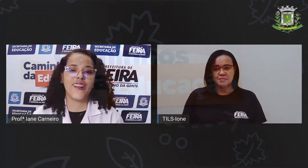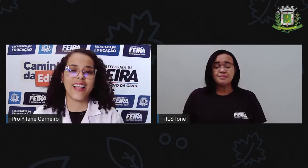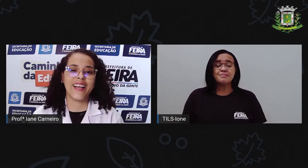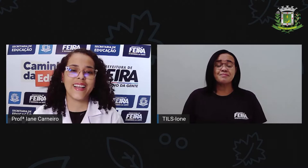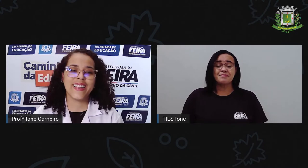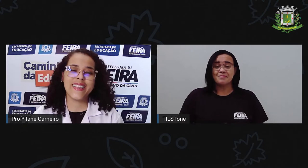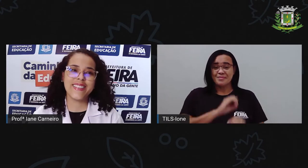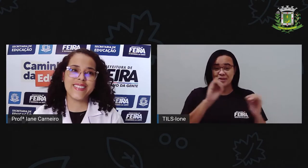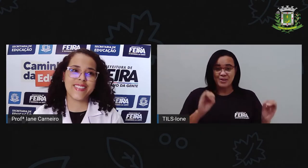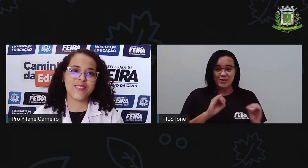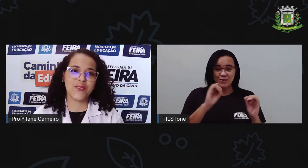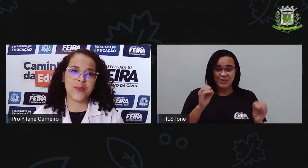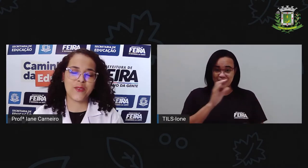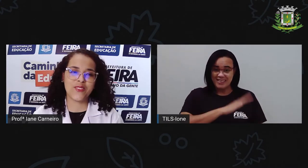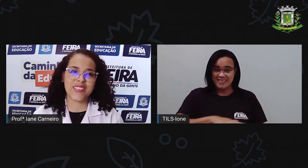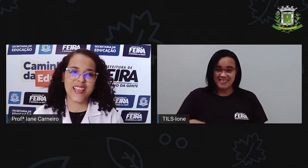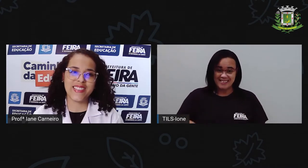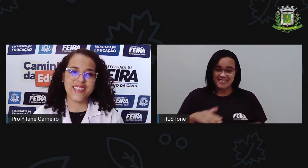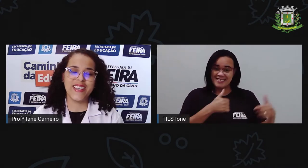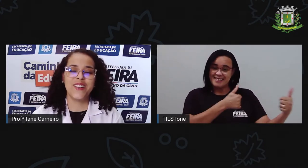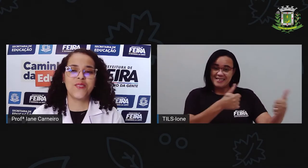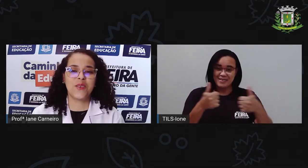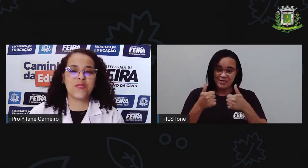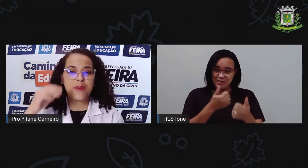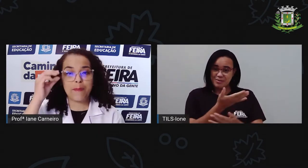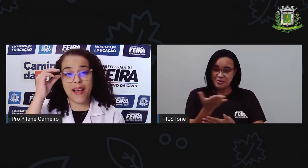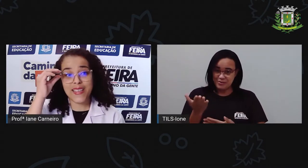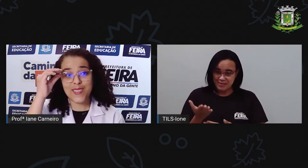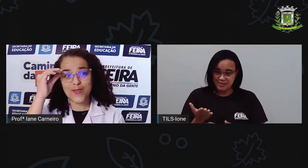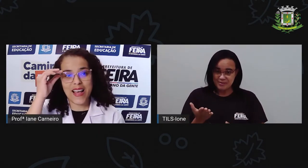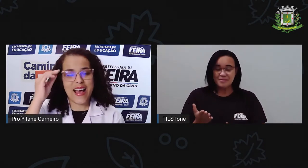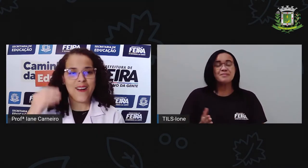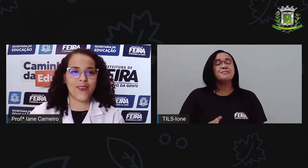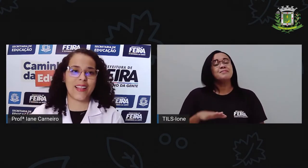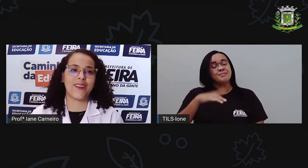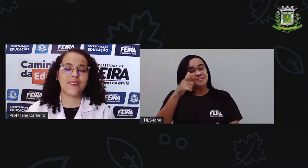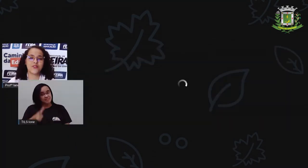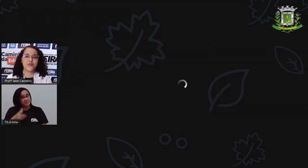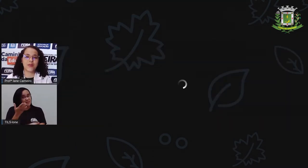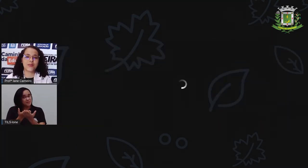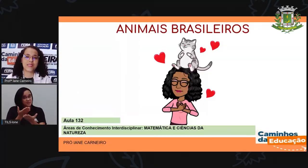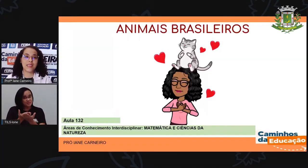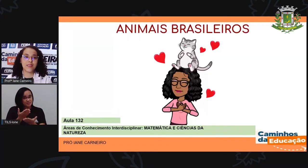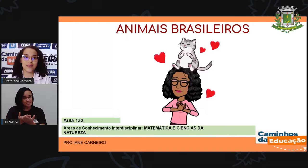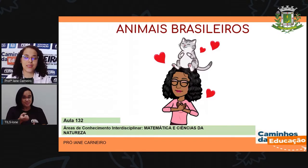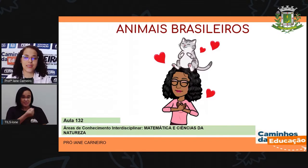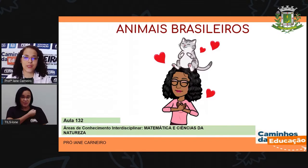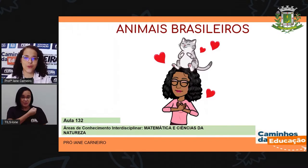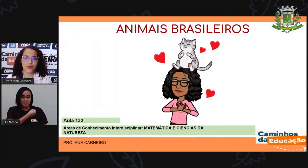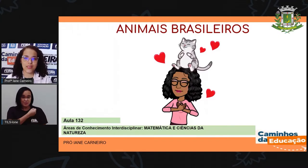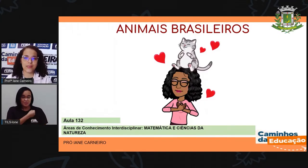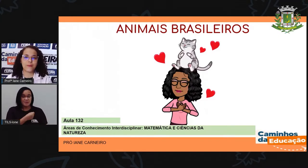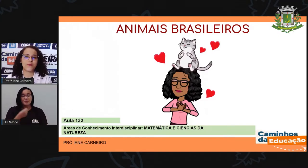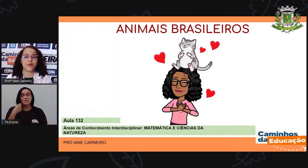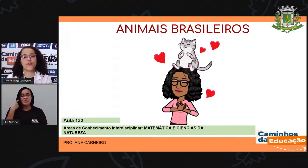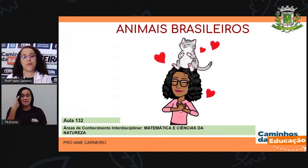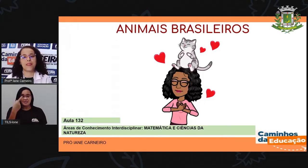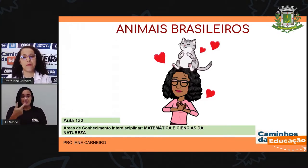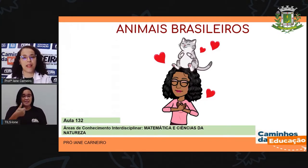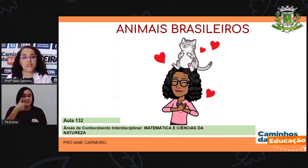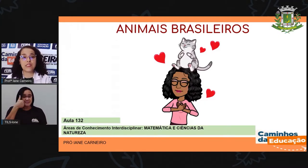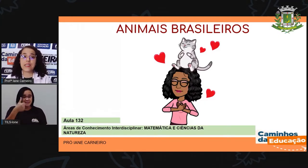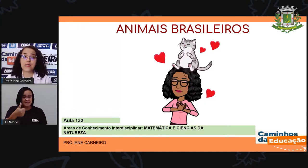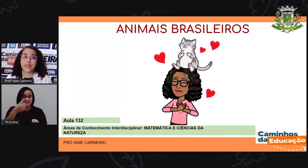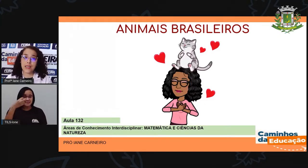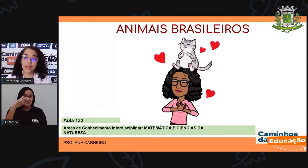Olá, crianças, tudo bem com vocês? Vamos para mais uma aula, aula de número 132, de